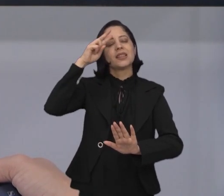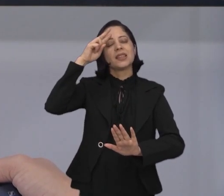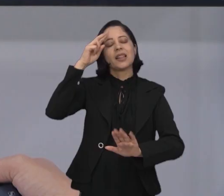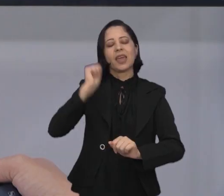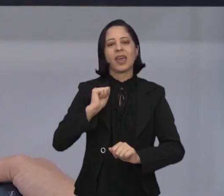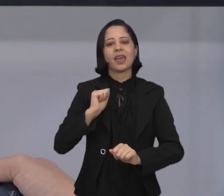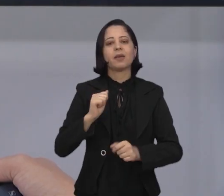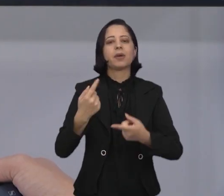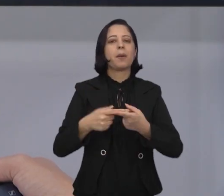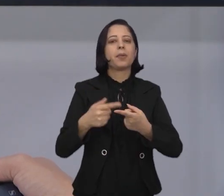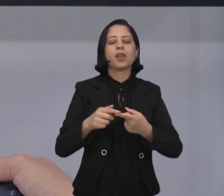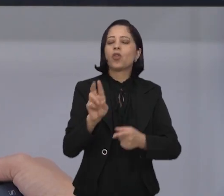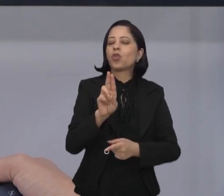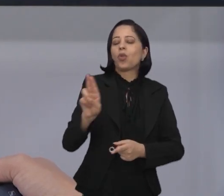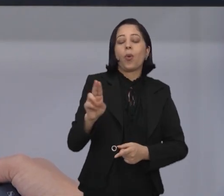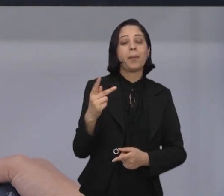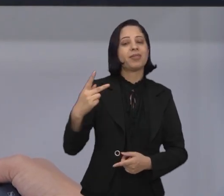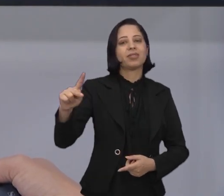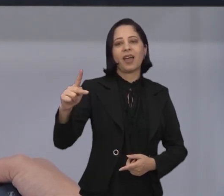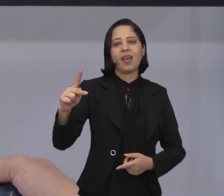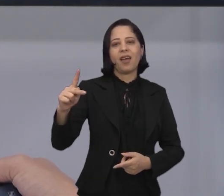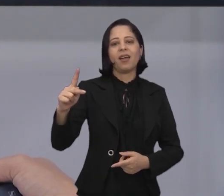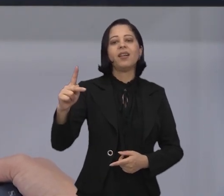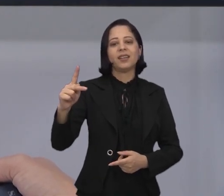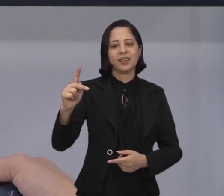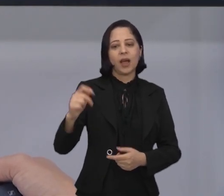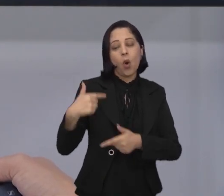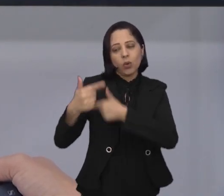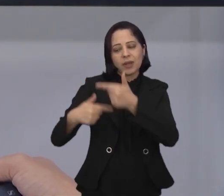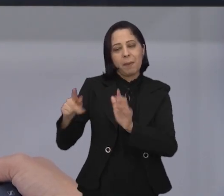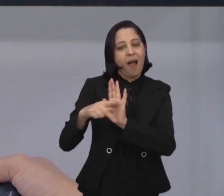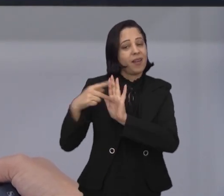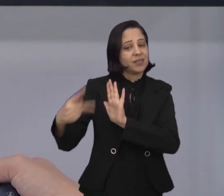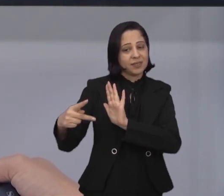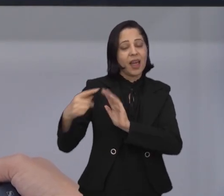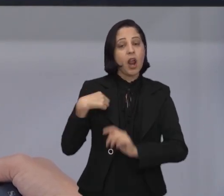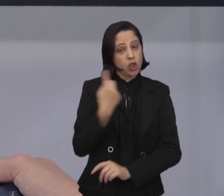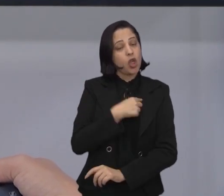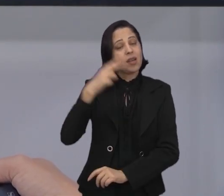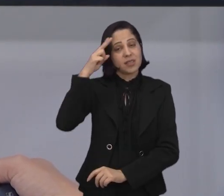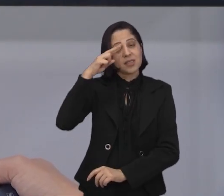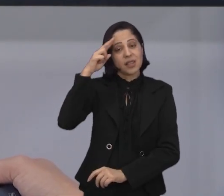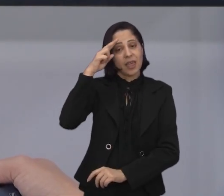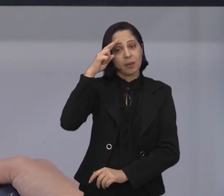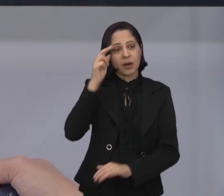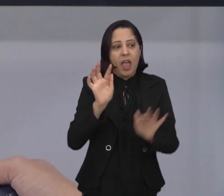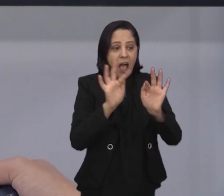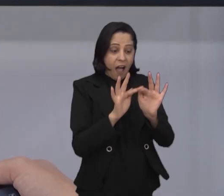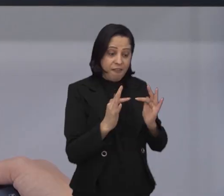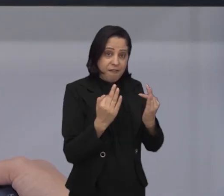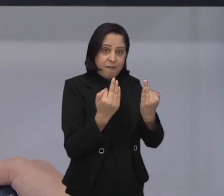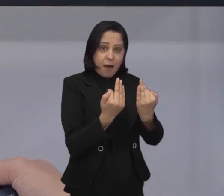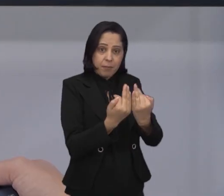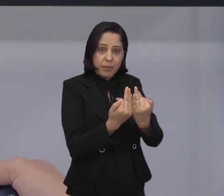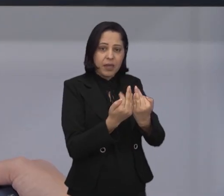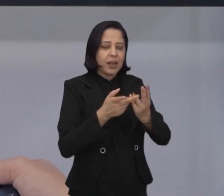toda vez que a gente fala quem é ela, lembra das obras dela, ela continua viva, né? E também a família